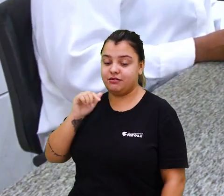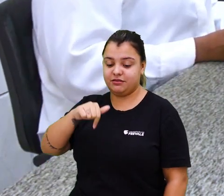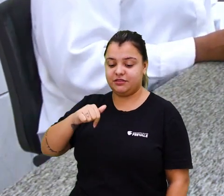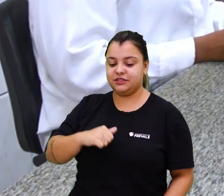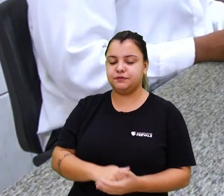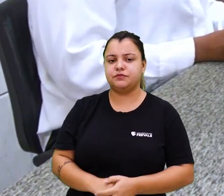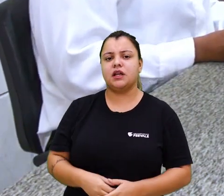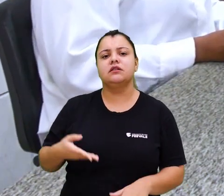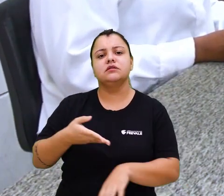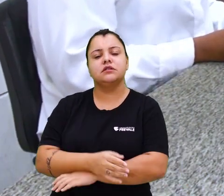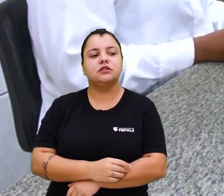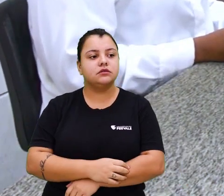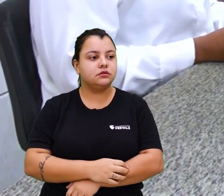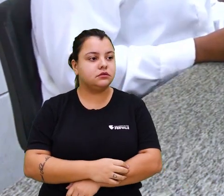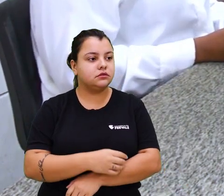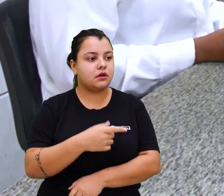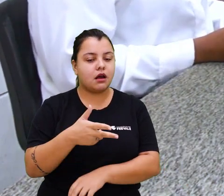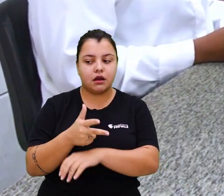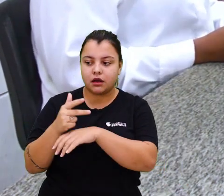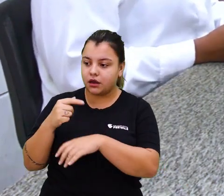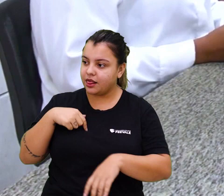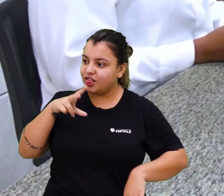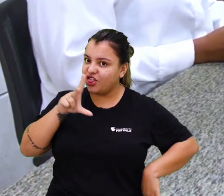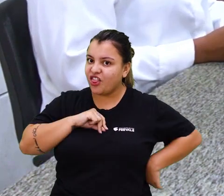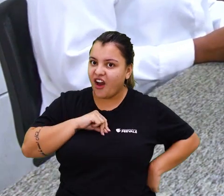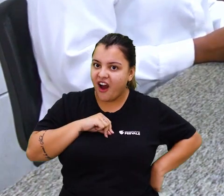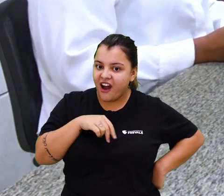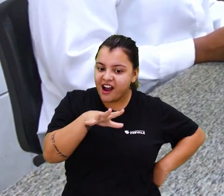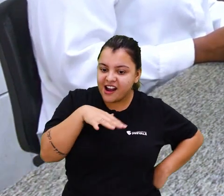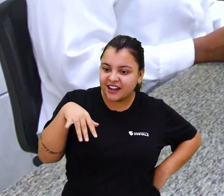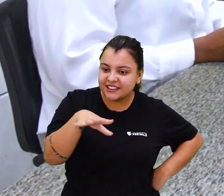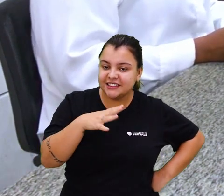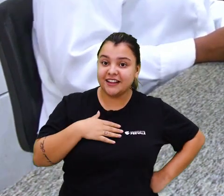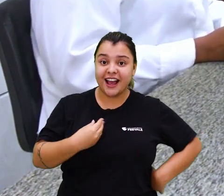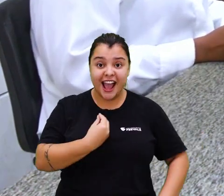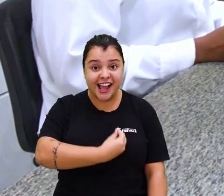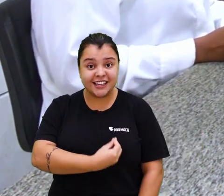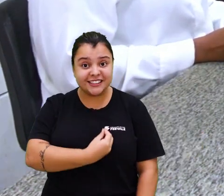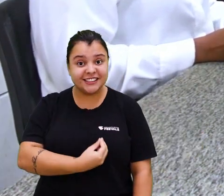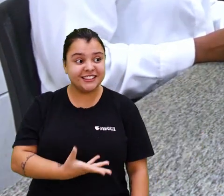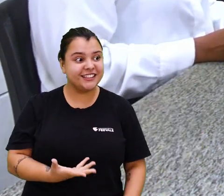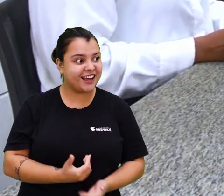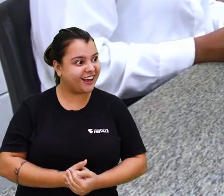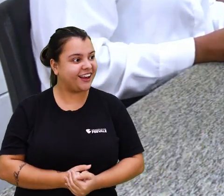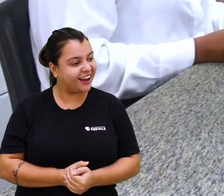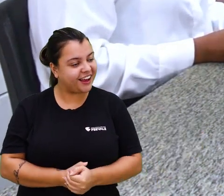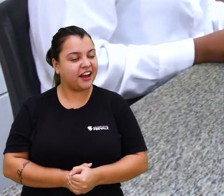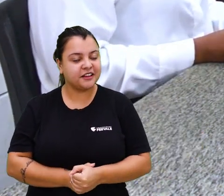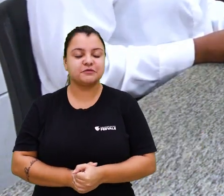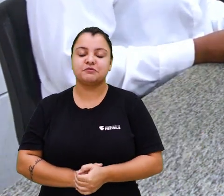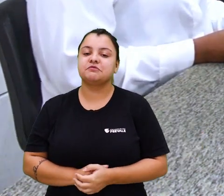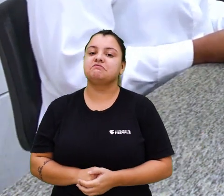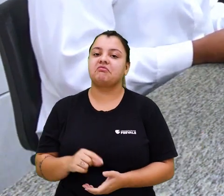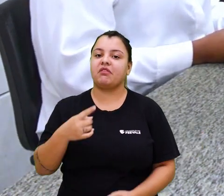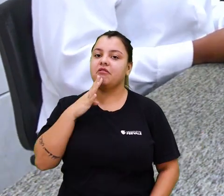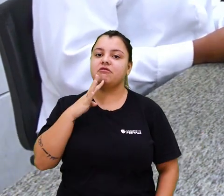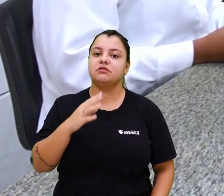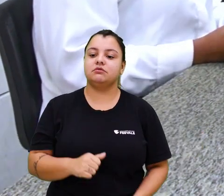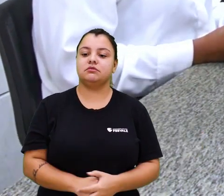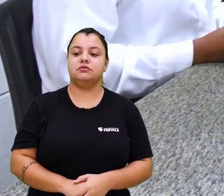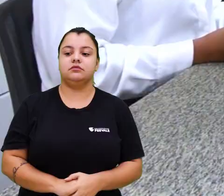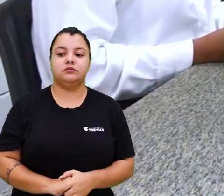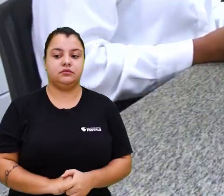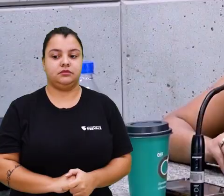primeira vez para gravar ela entrou e dis assim isso aqui é exatamente existe ex Eu não conhecia não conhecia